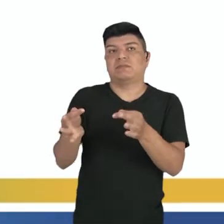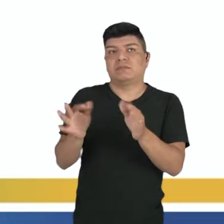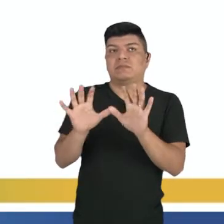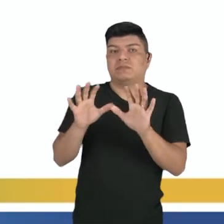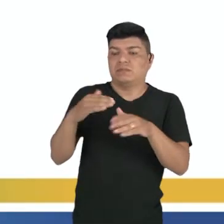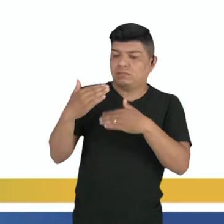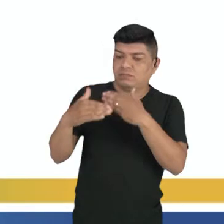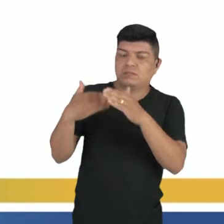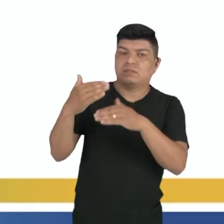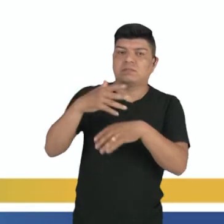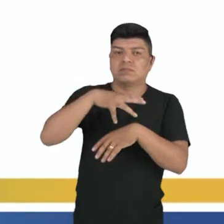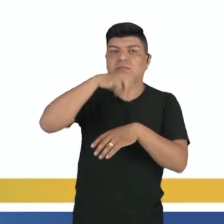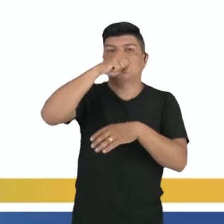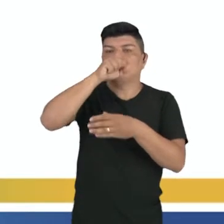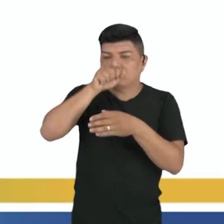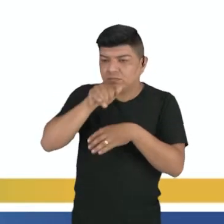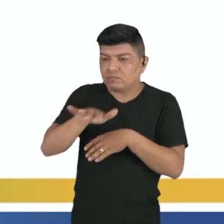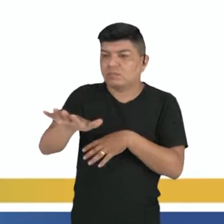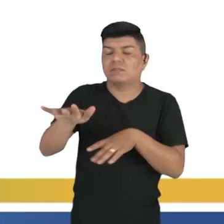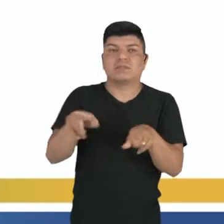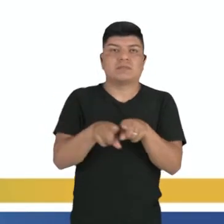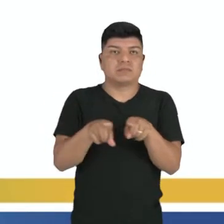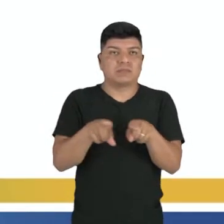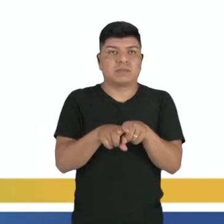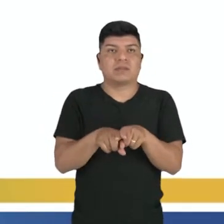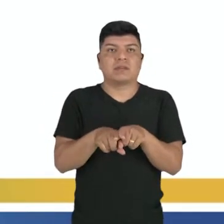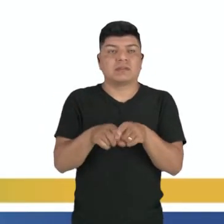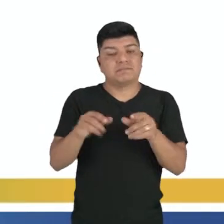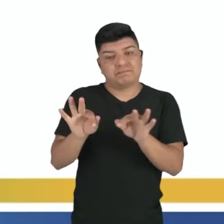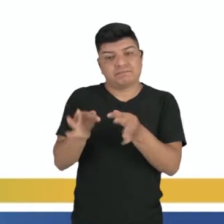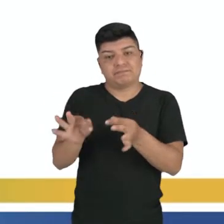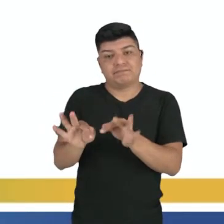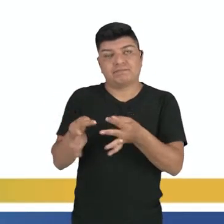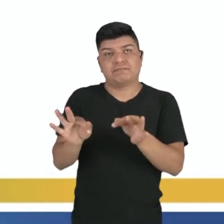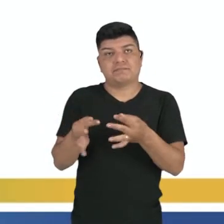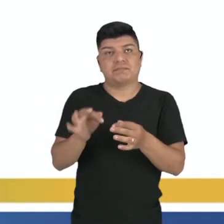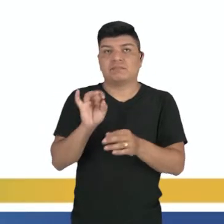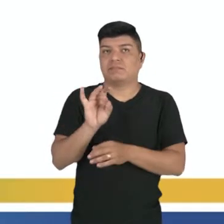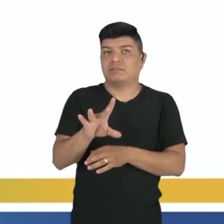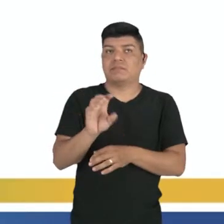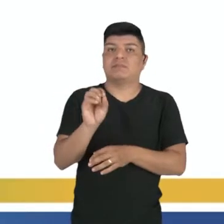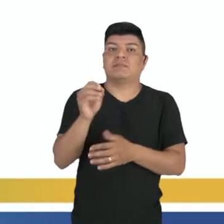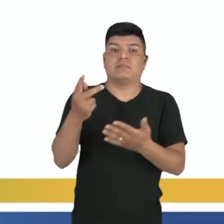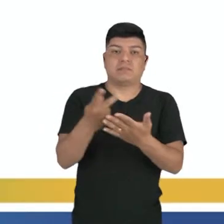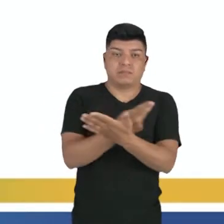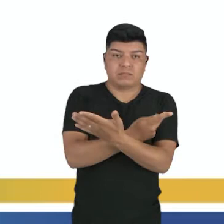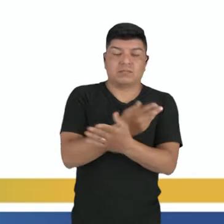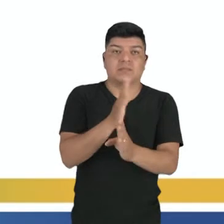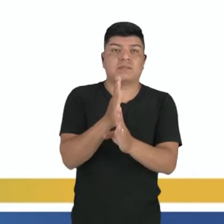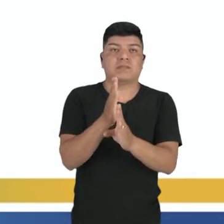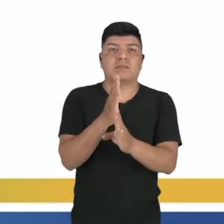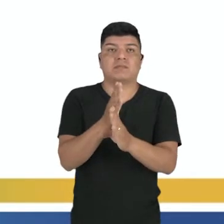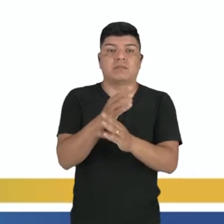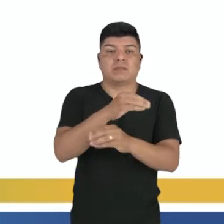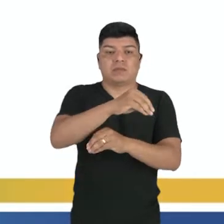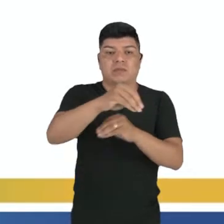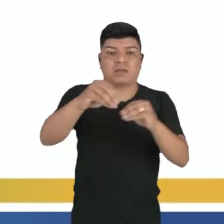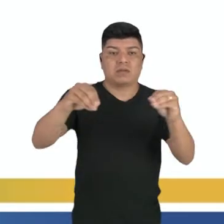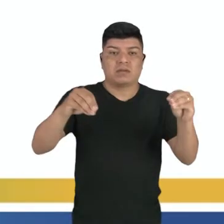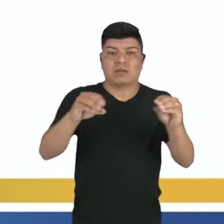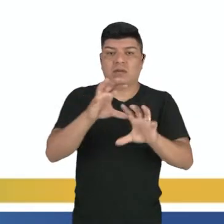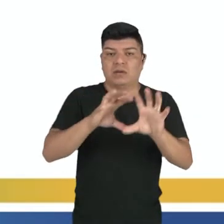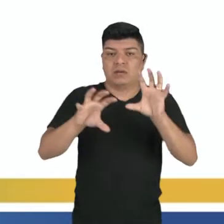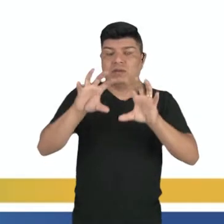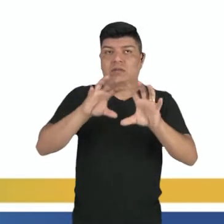processo de respiração e excreção, ele também vai ser simples, ele simplesmente vai ocorrer por meio de trocas